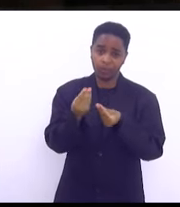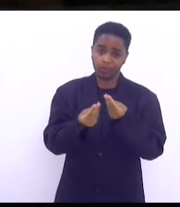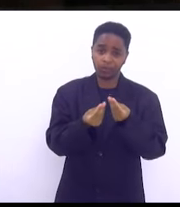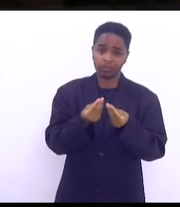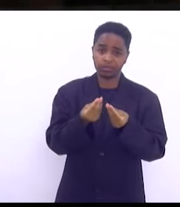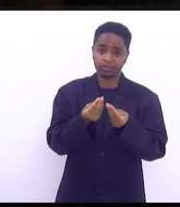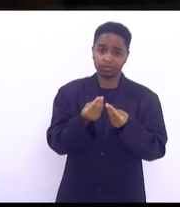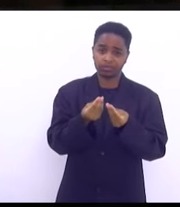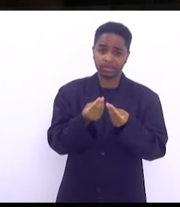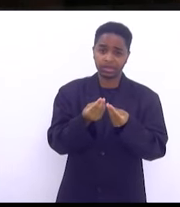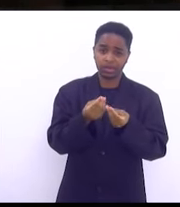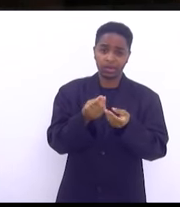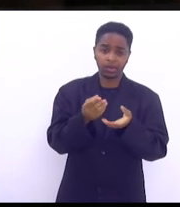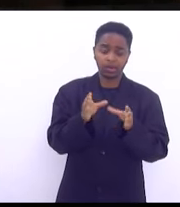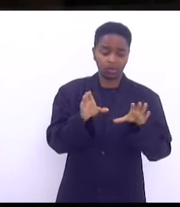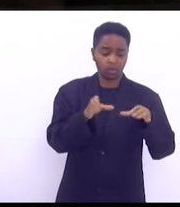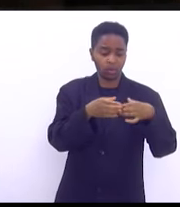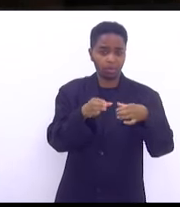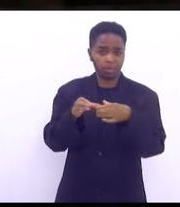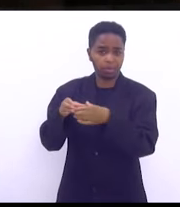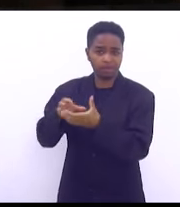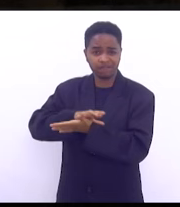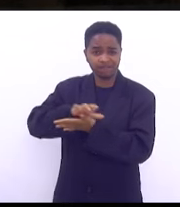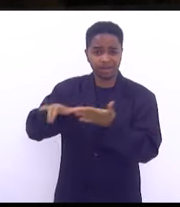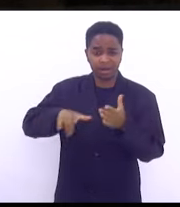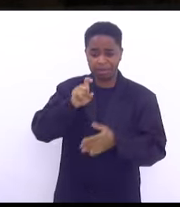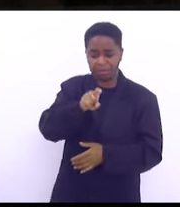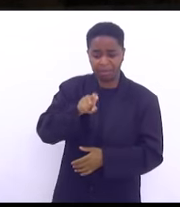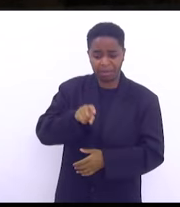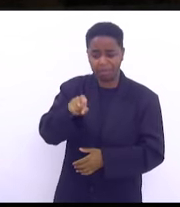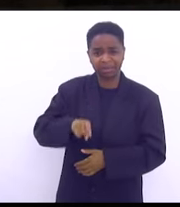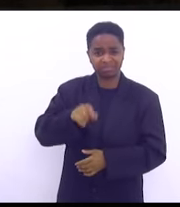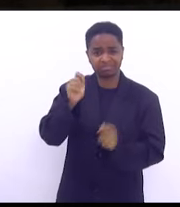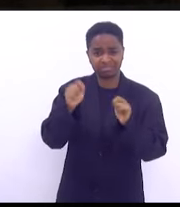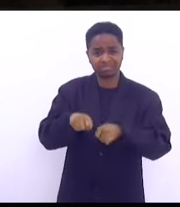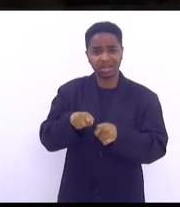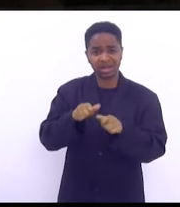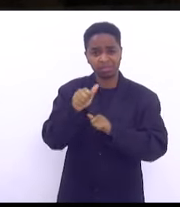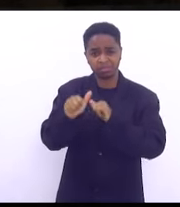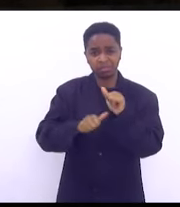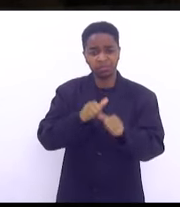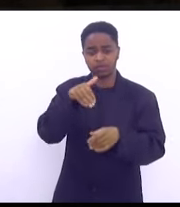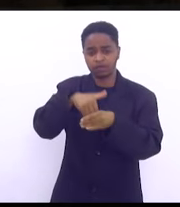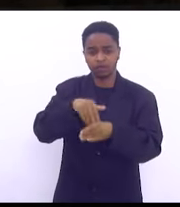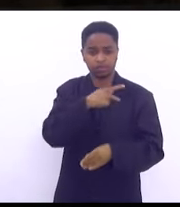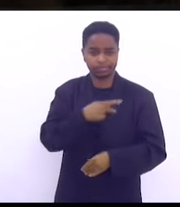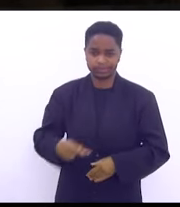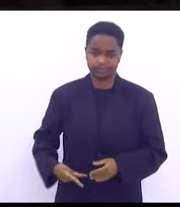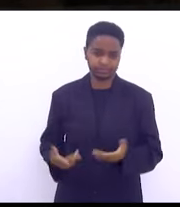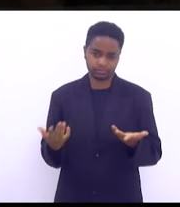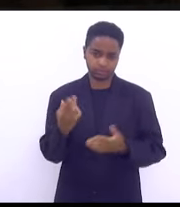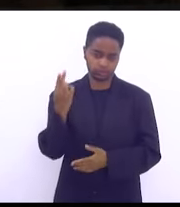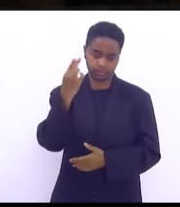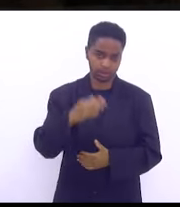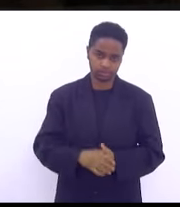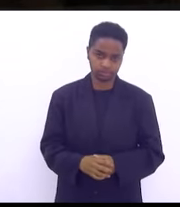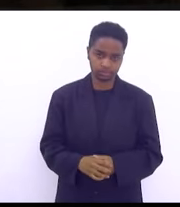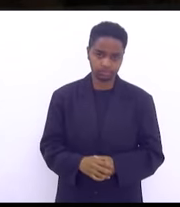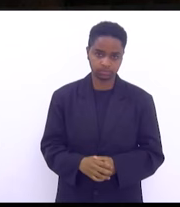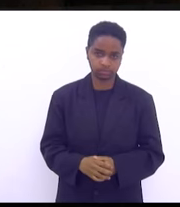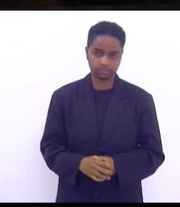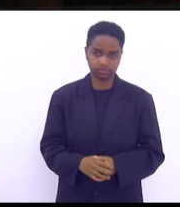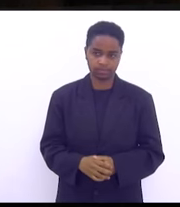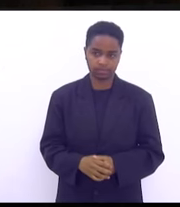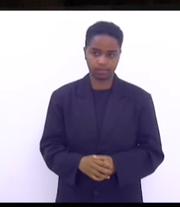aos quilos que possa adulterar uma eleição presidencial. Então, é presidencial. Então, concluo,